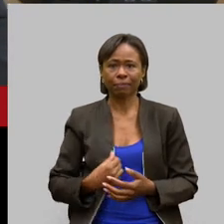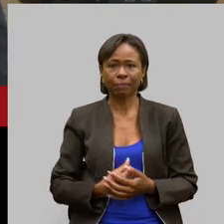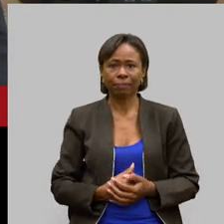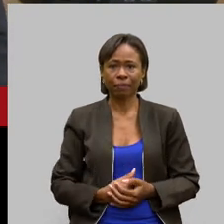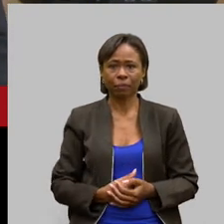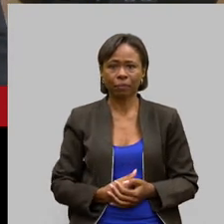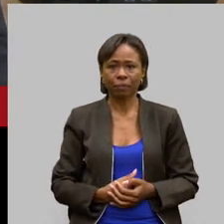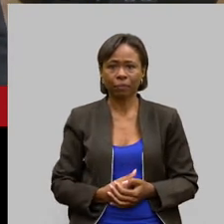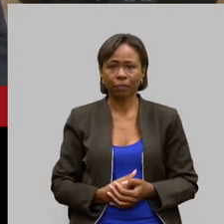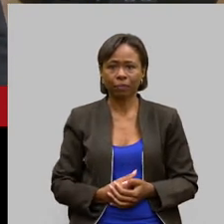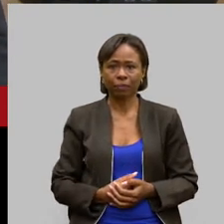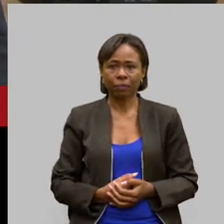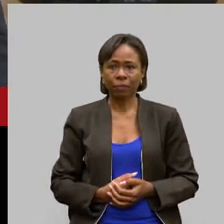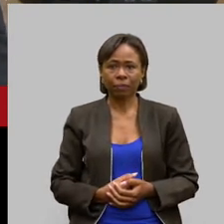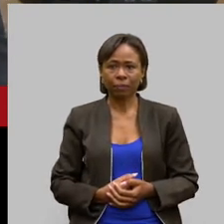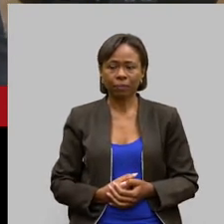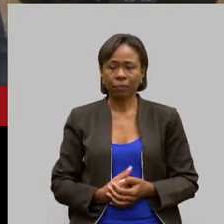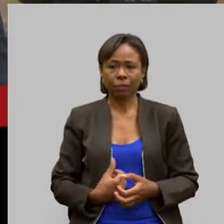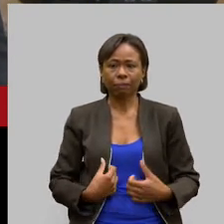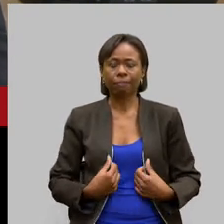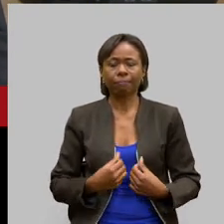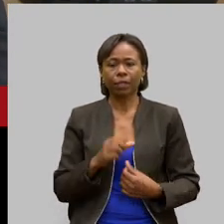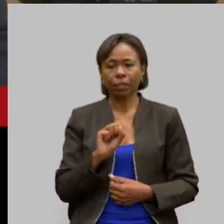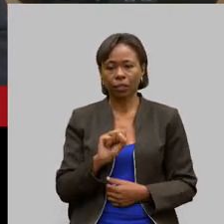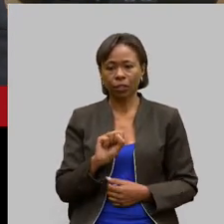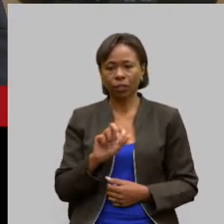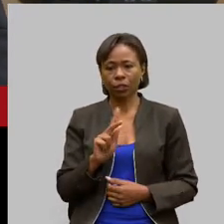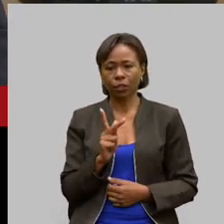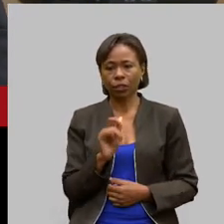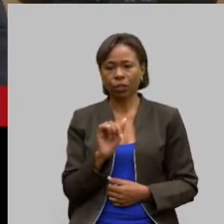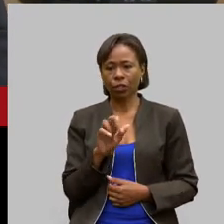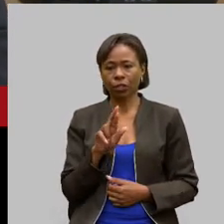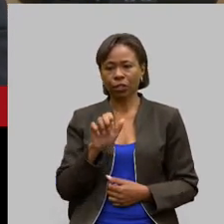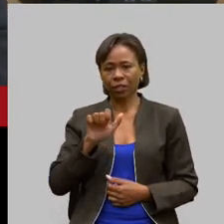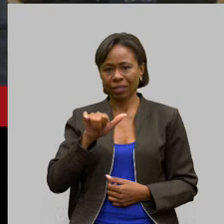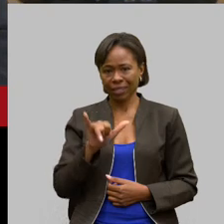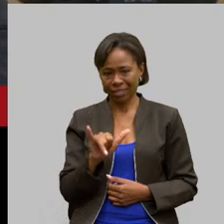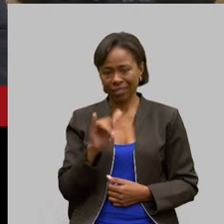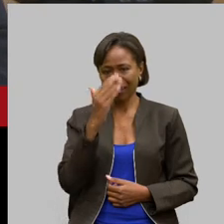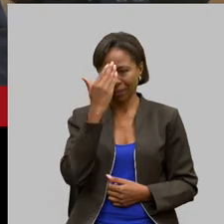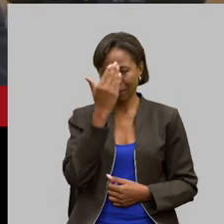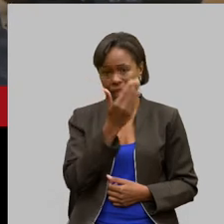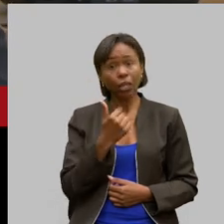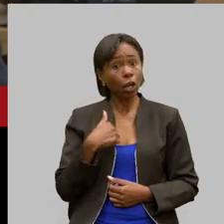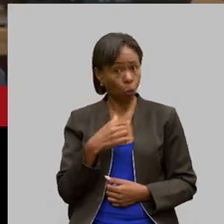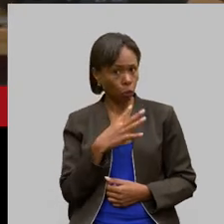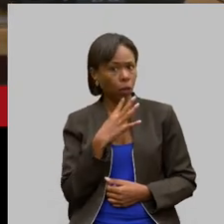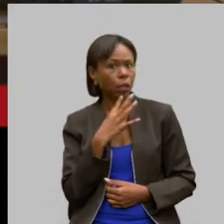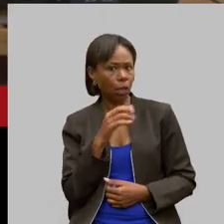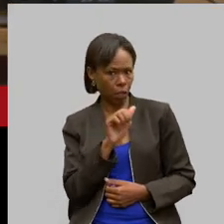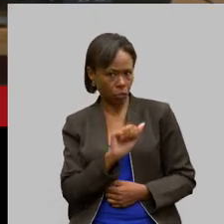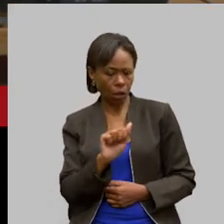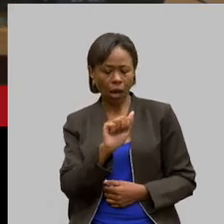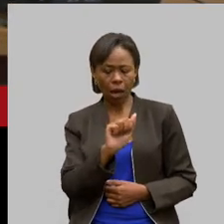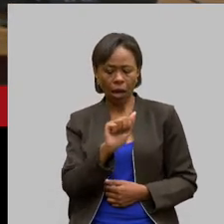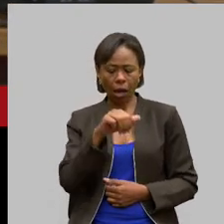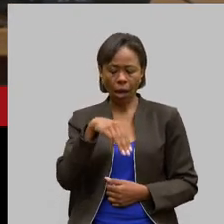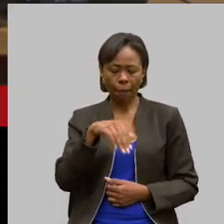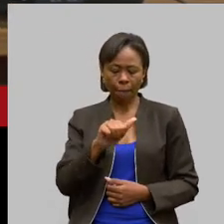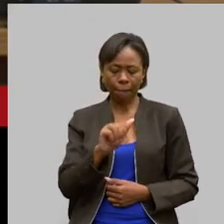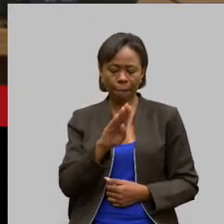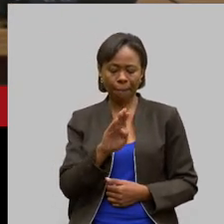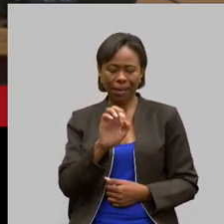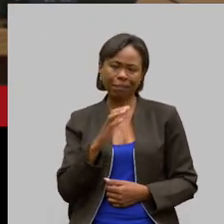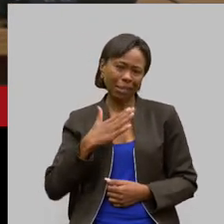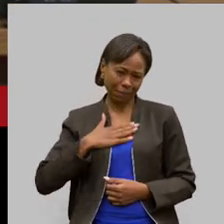viu Obrigado Shirley conheço o trabalho da amab viu gente a minha região então a gente sabe